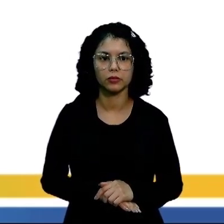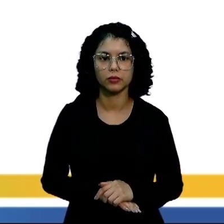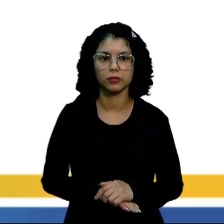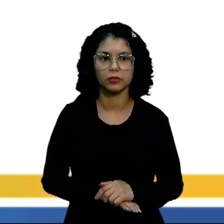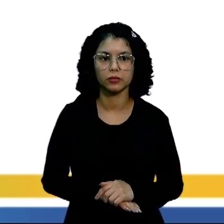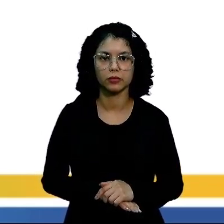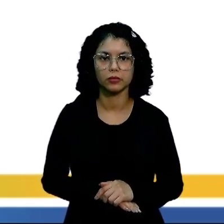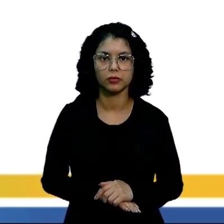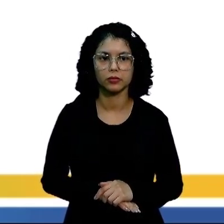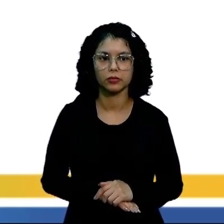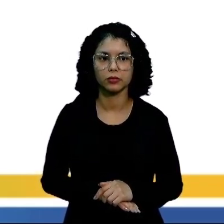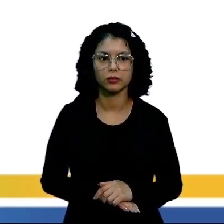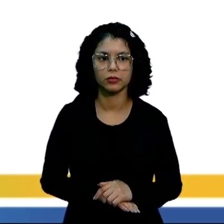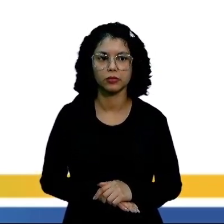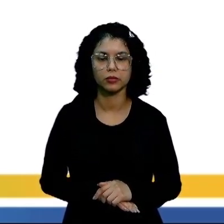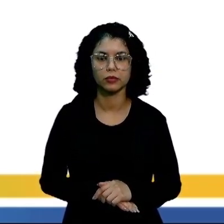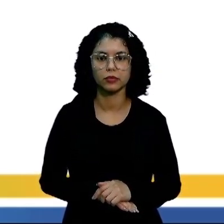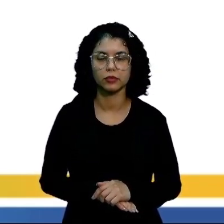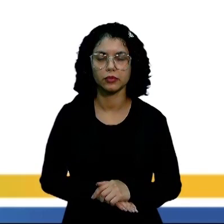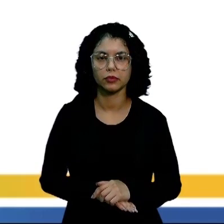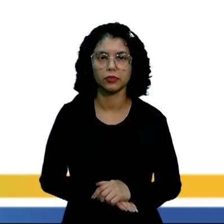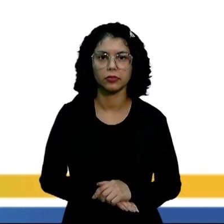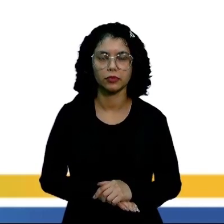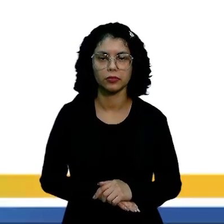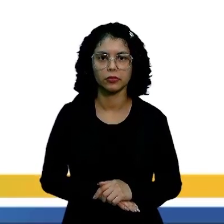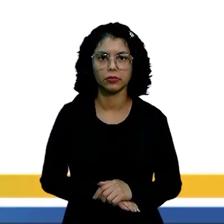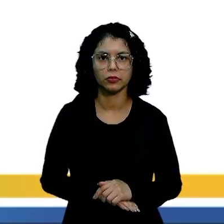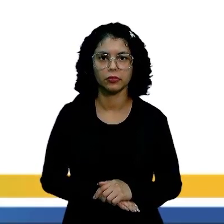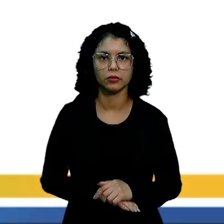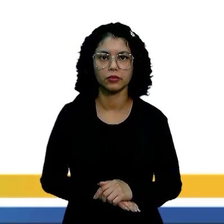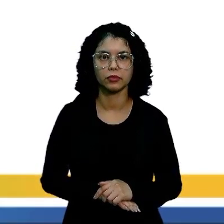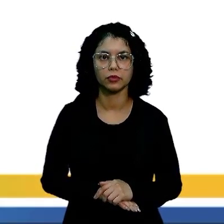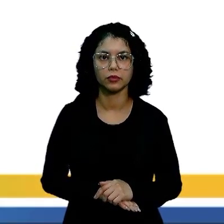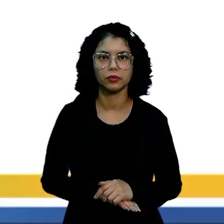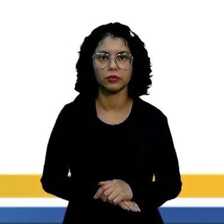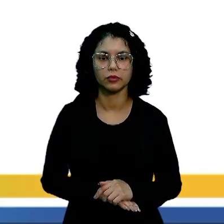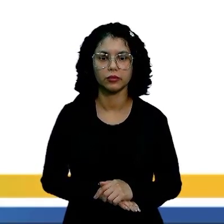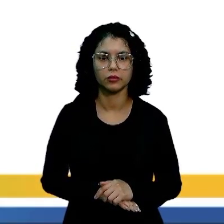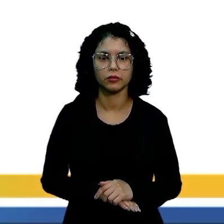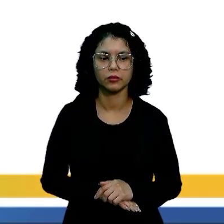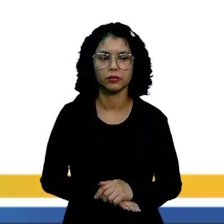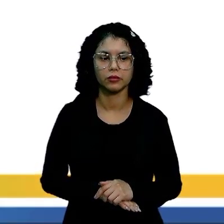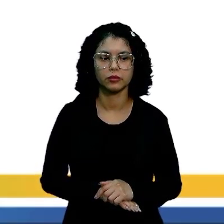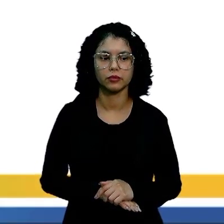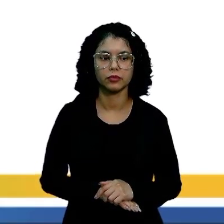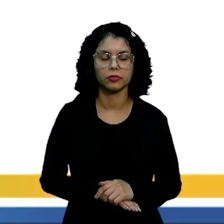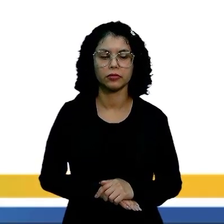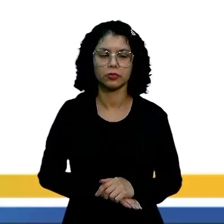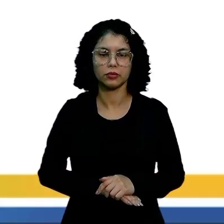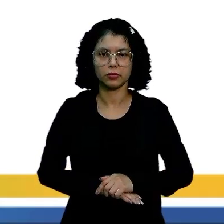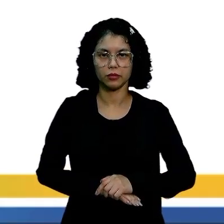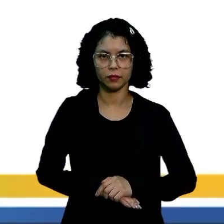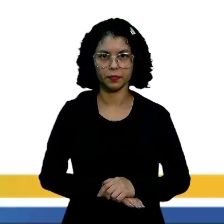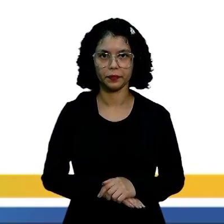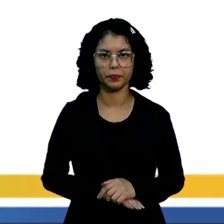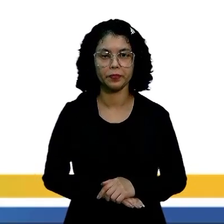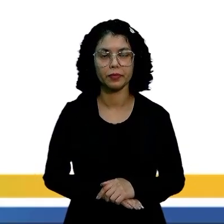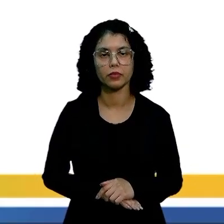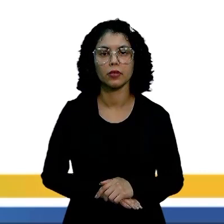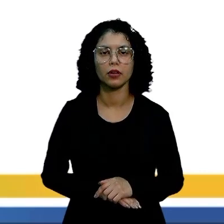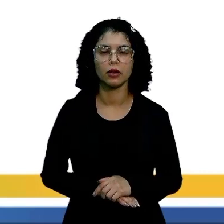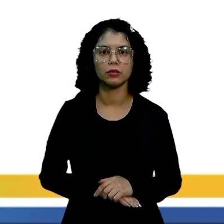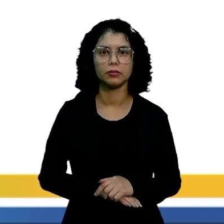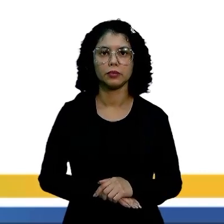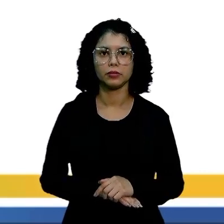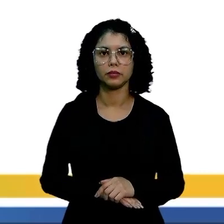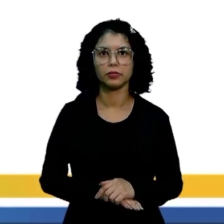disease. An American study that involved 10,000 patients from around the world has found that people who